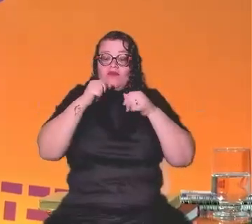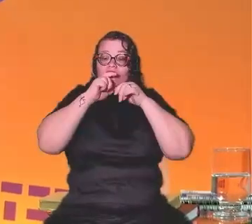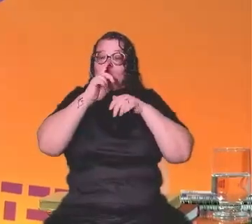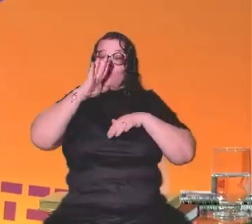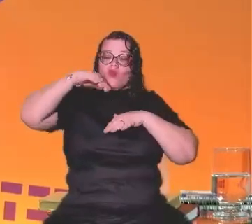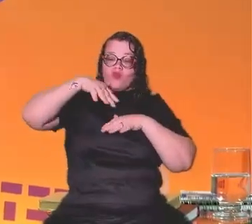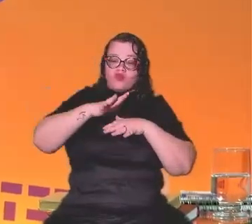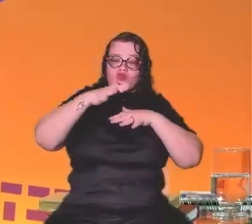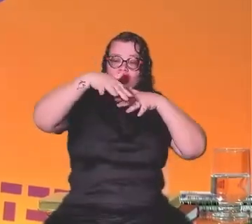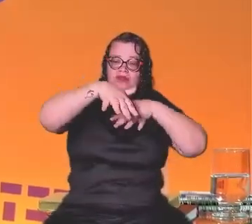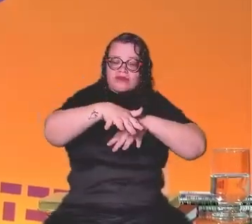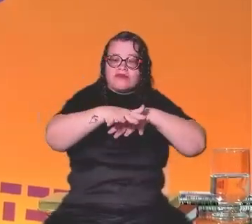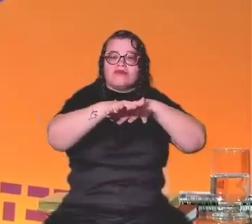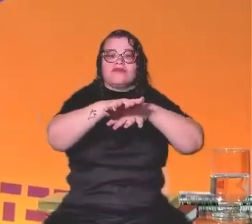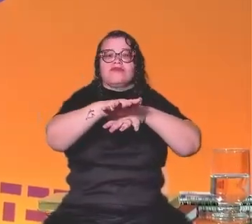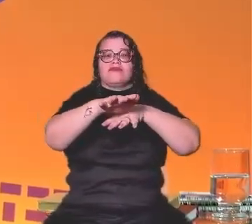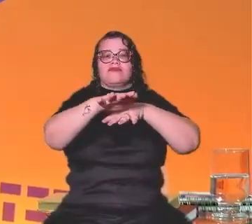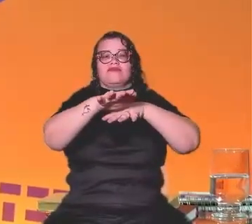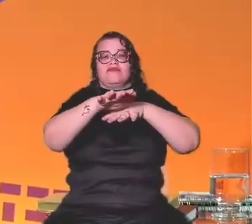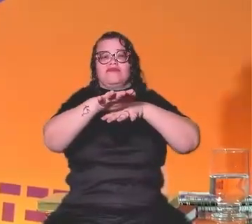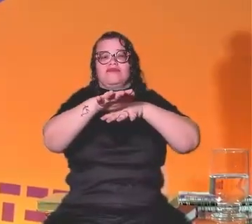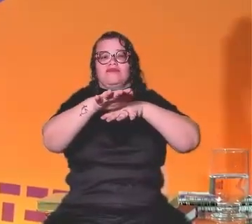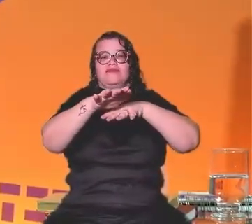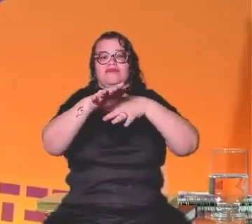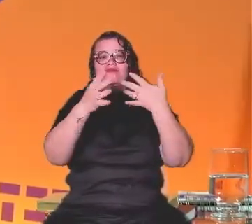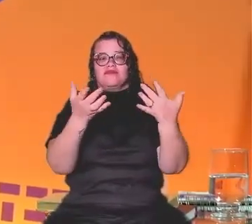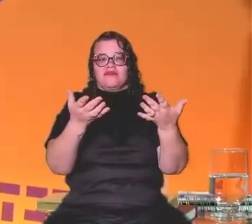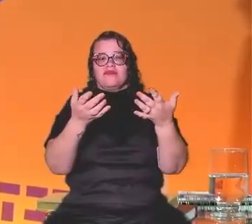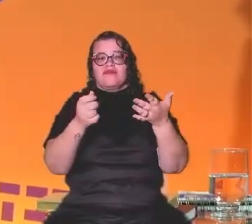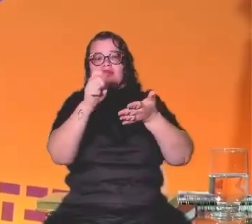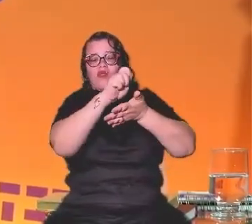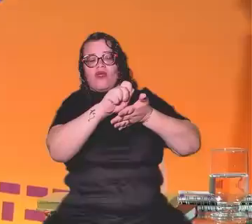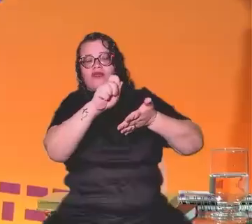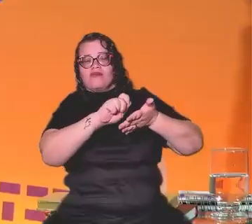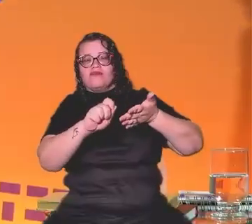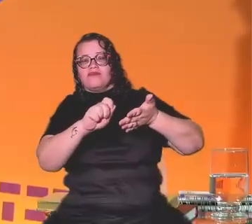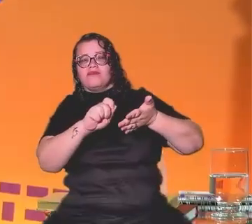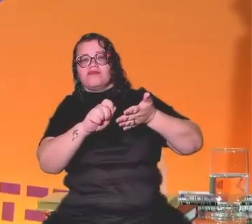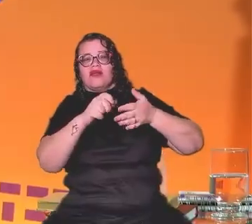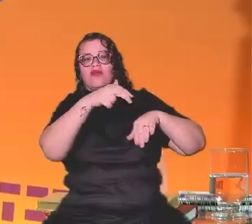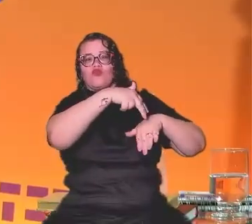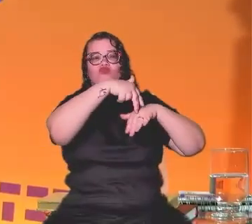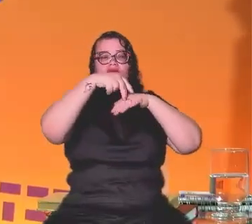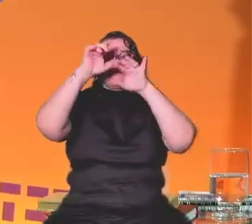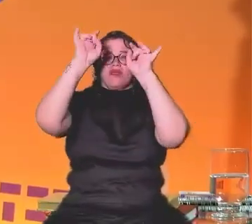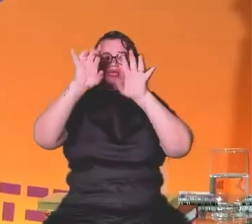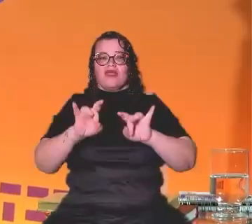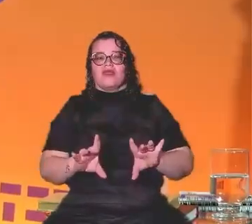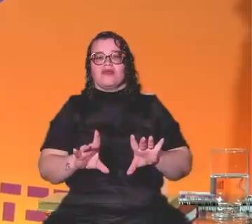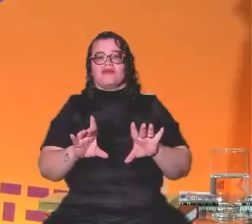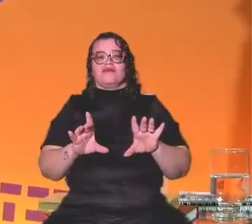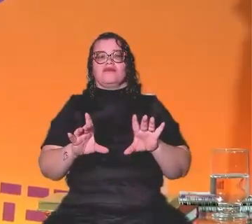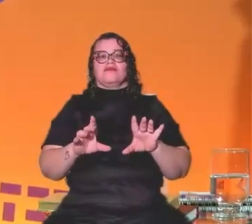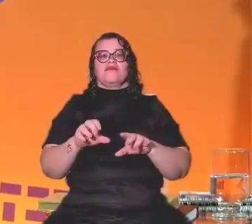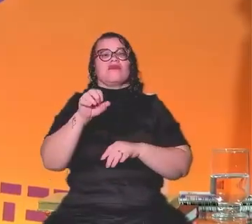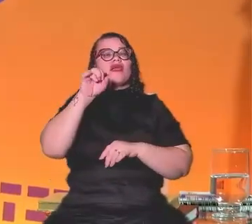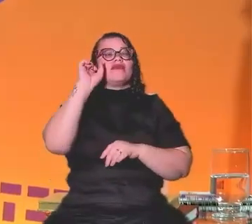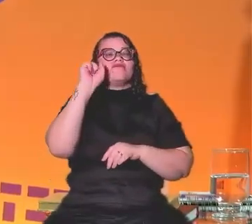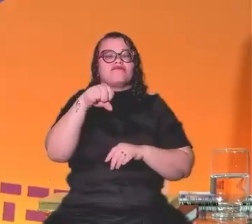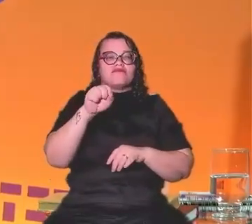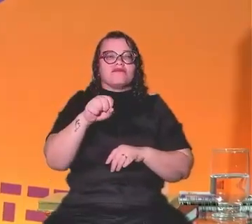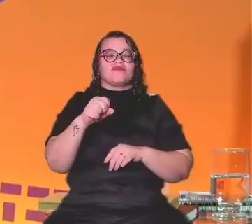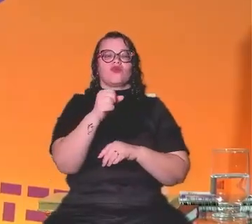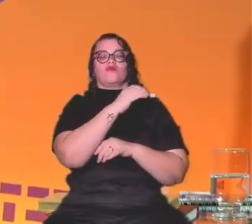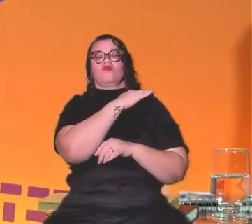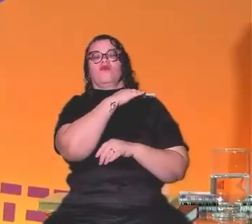cabe dedicar uma, mas não é ao Guandu que cabe dedicar uma elegia. É sim aos mortos do